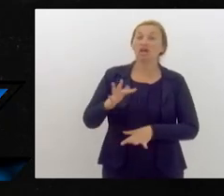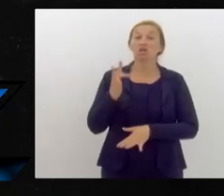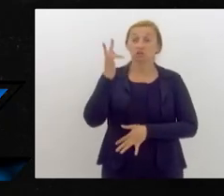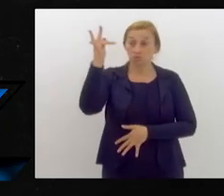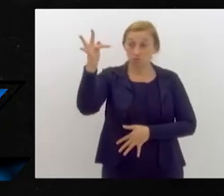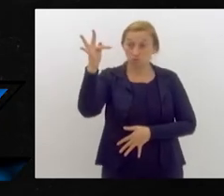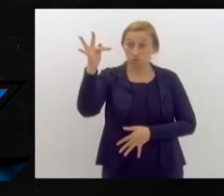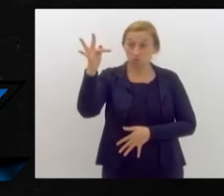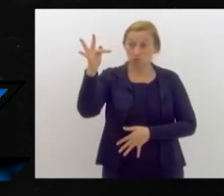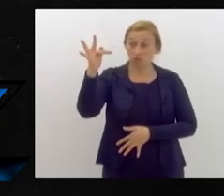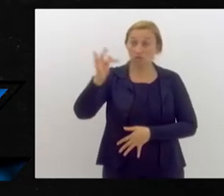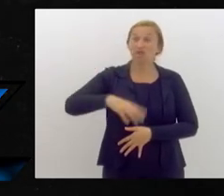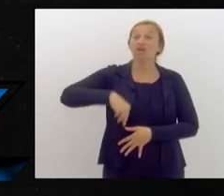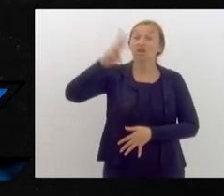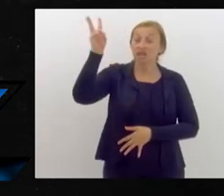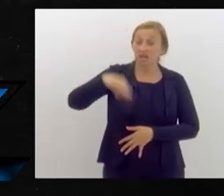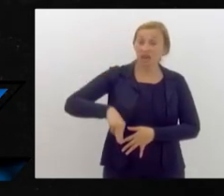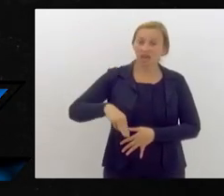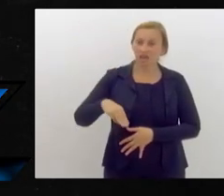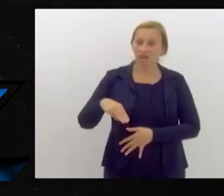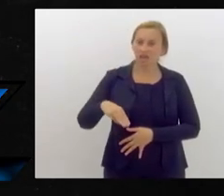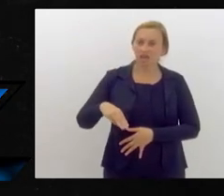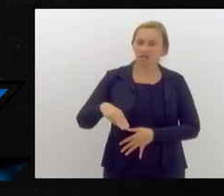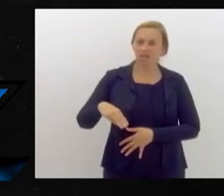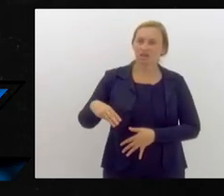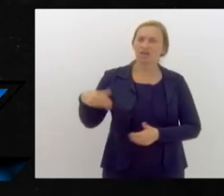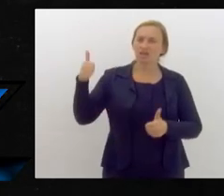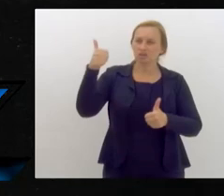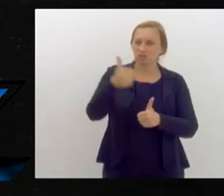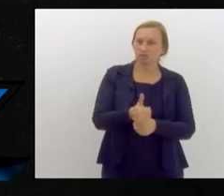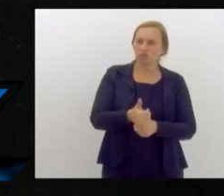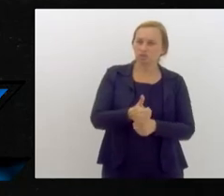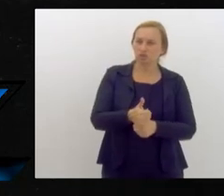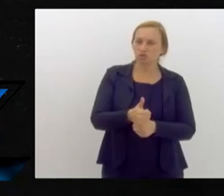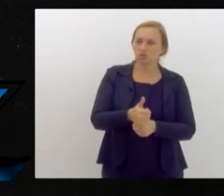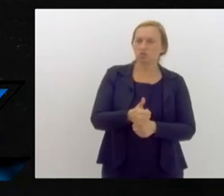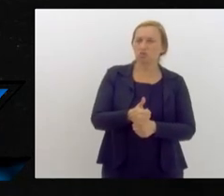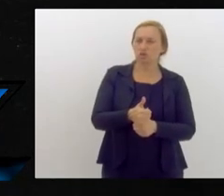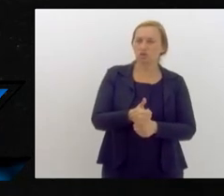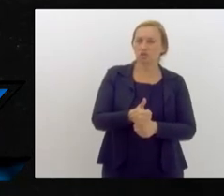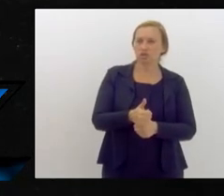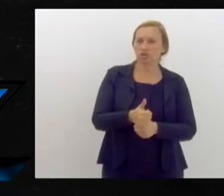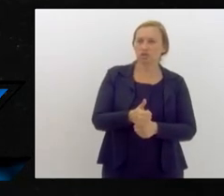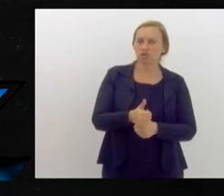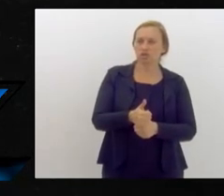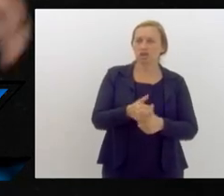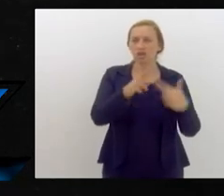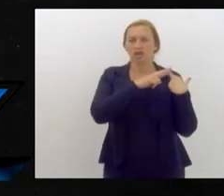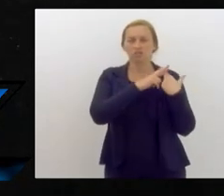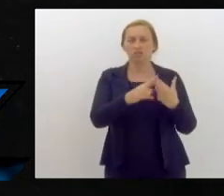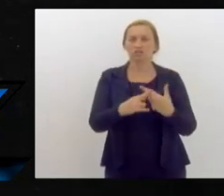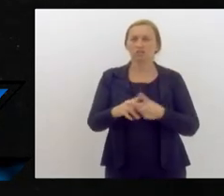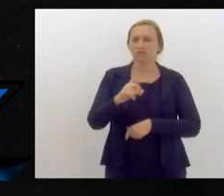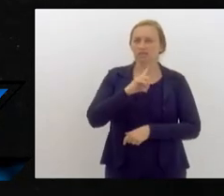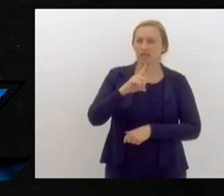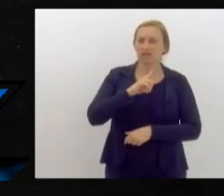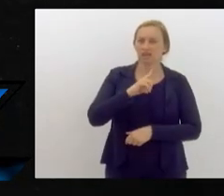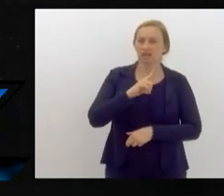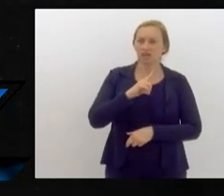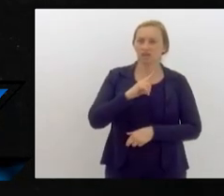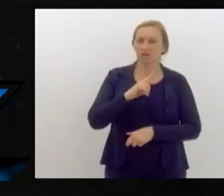futuro quem venha a assumir esse serviço se responsabilize com